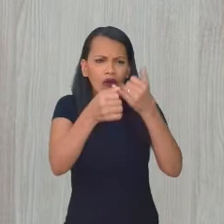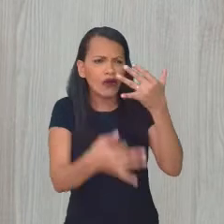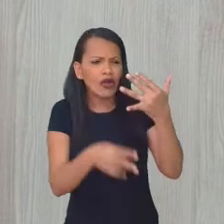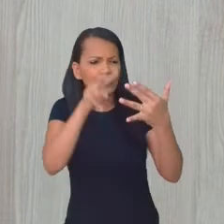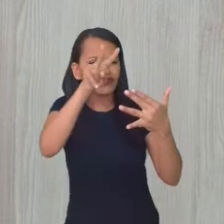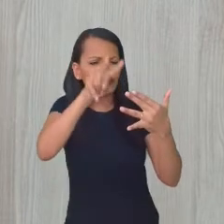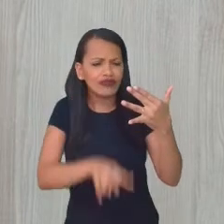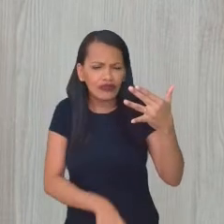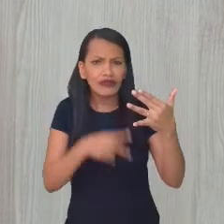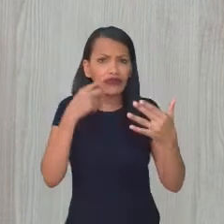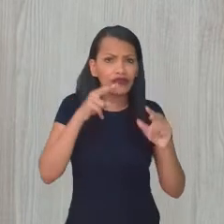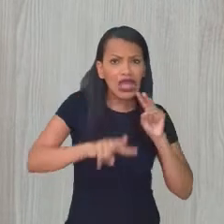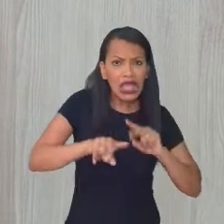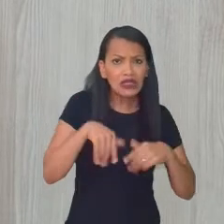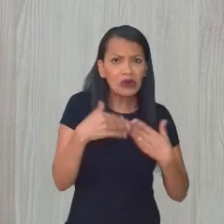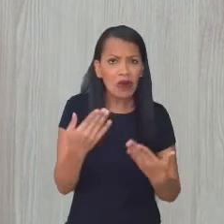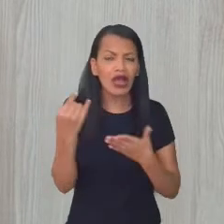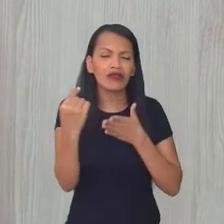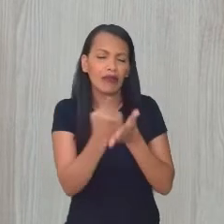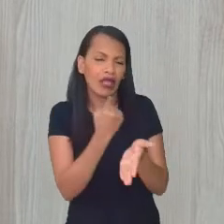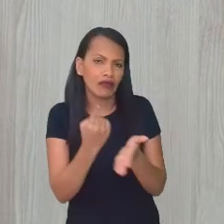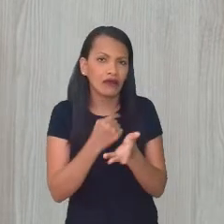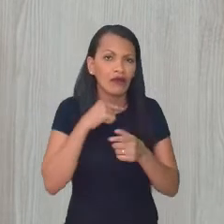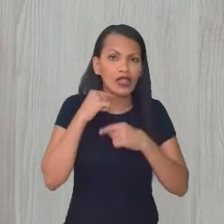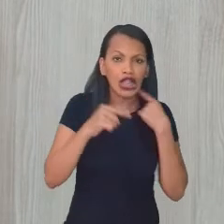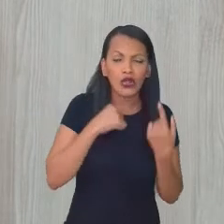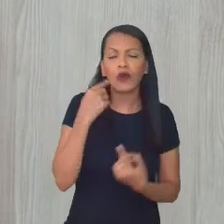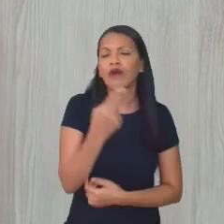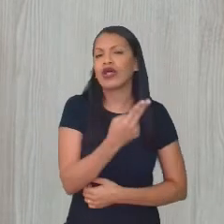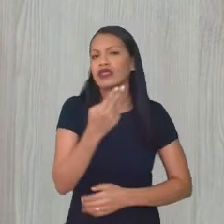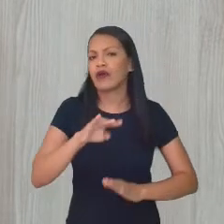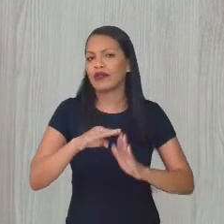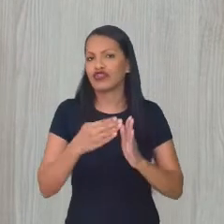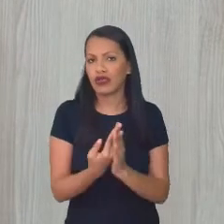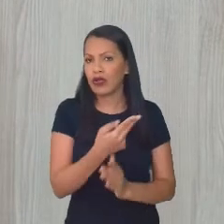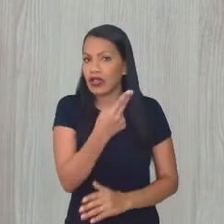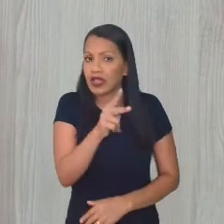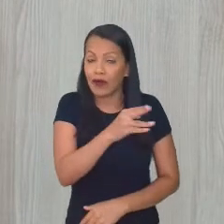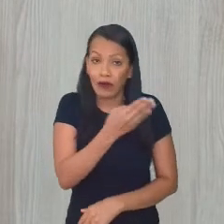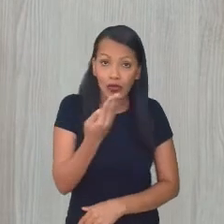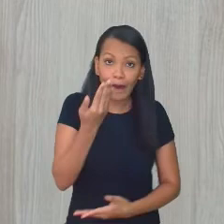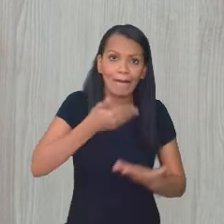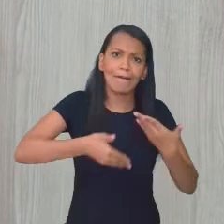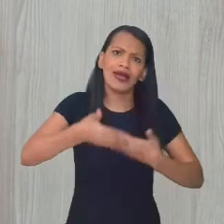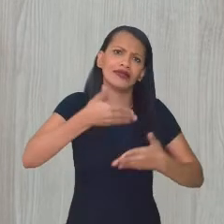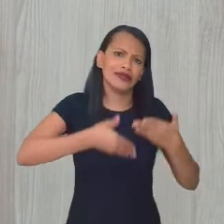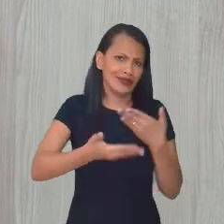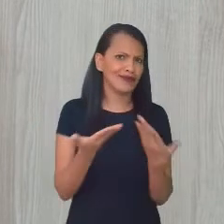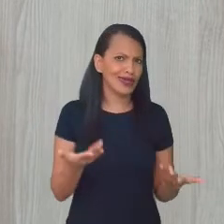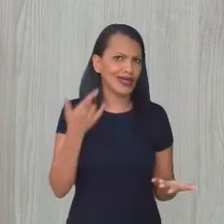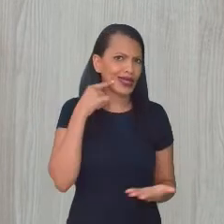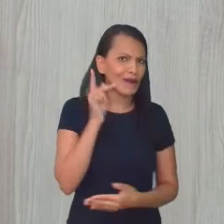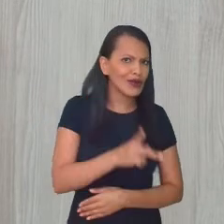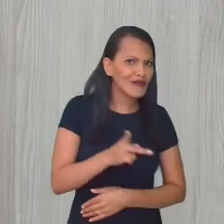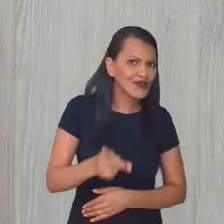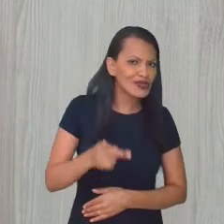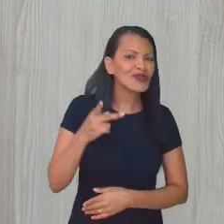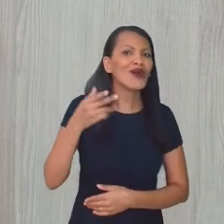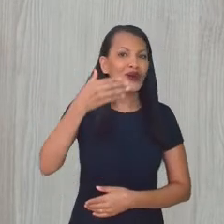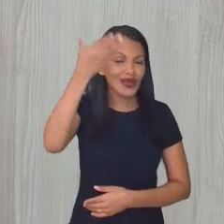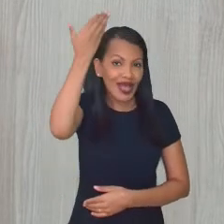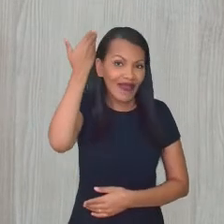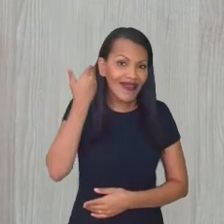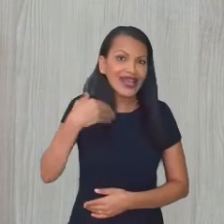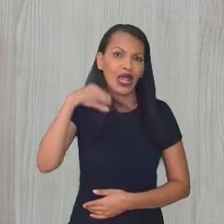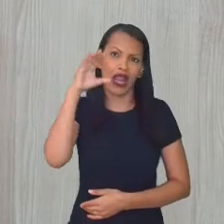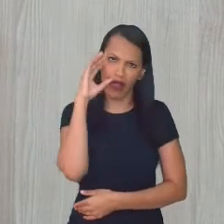vocês estão colocando. Então, coloca aí o nome da escola, né, e começa a interagir com a professora Cláudia, porque eu vou falar aqui.